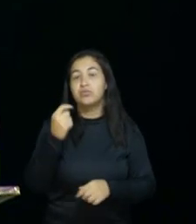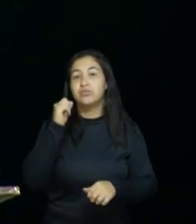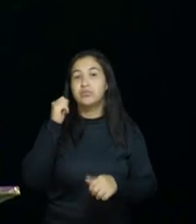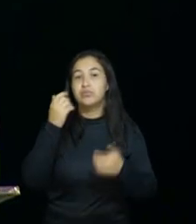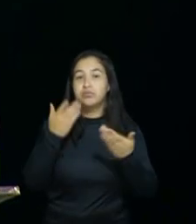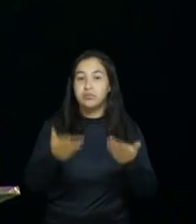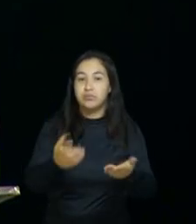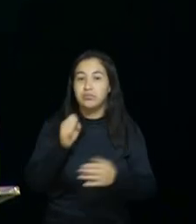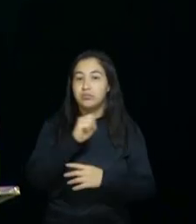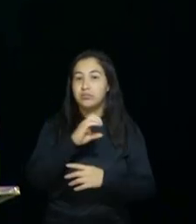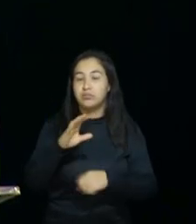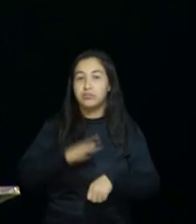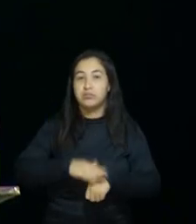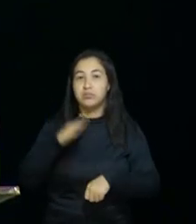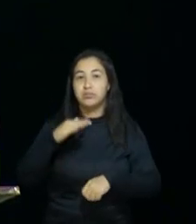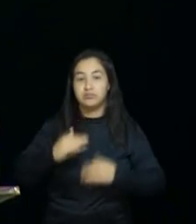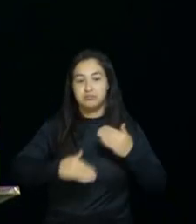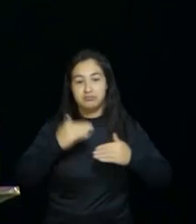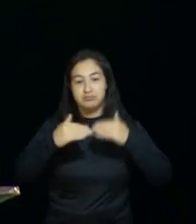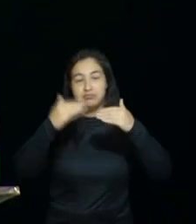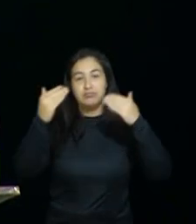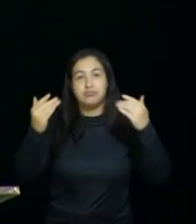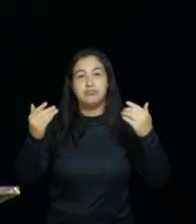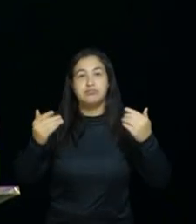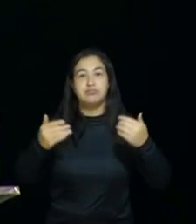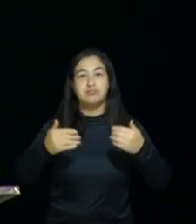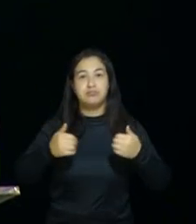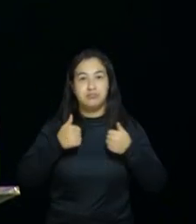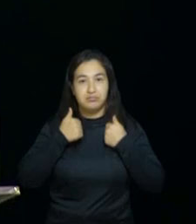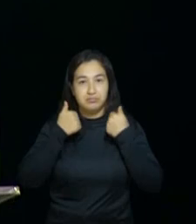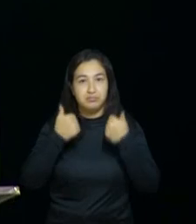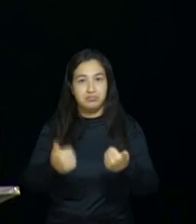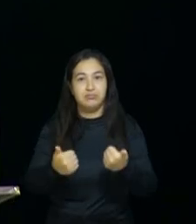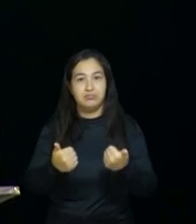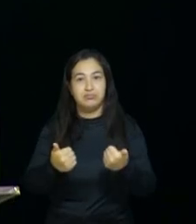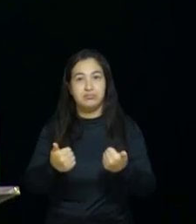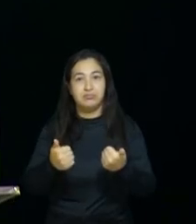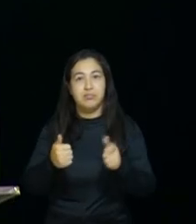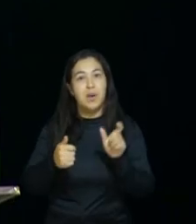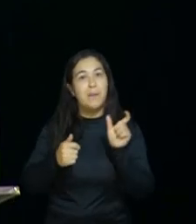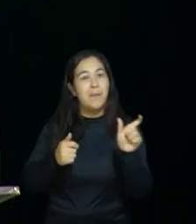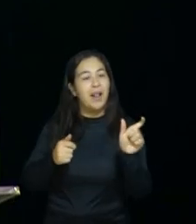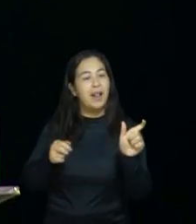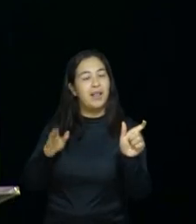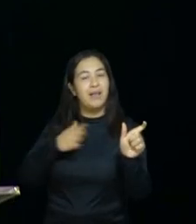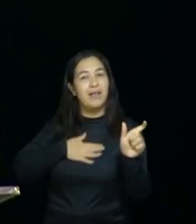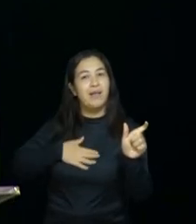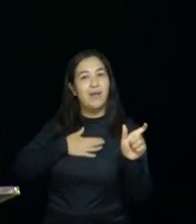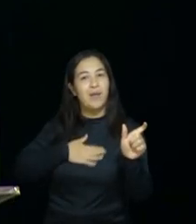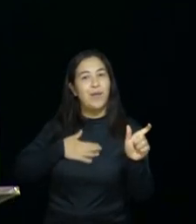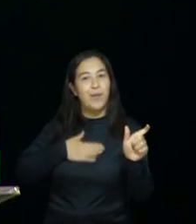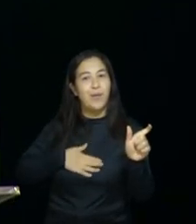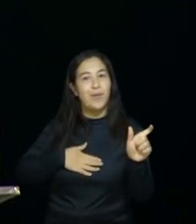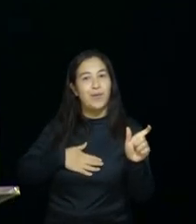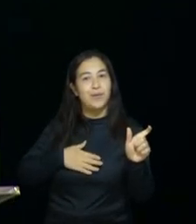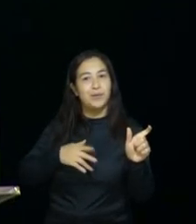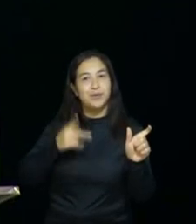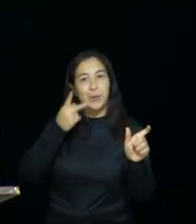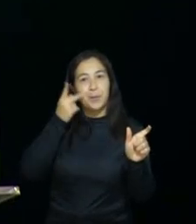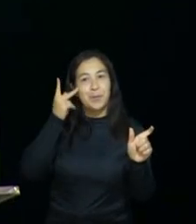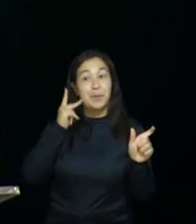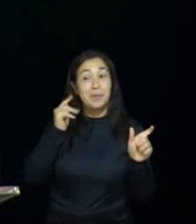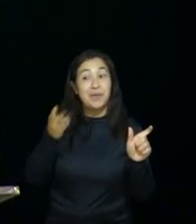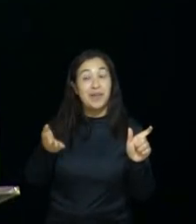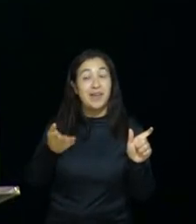estado mais próspero, mais progressista. E essa palavra eu gosto de usar em homenagem ao deputado EPP Colasso,